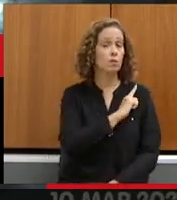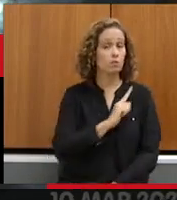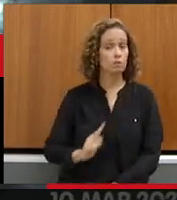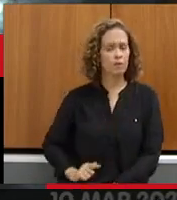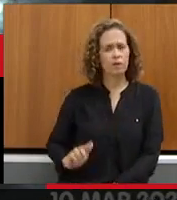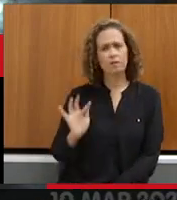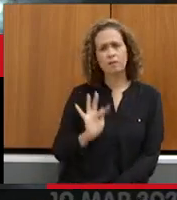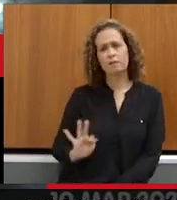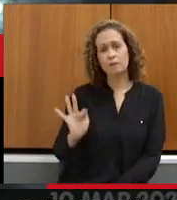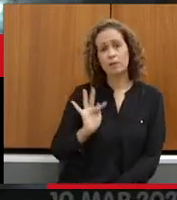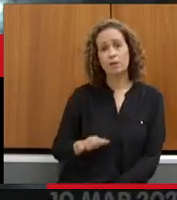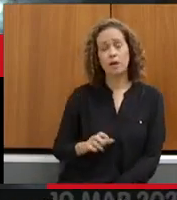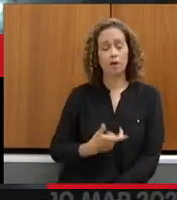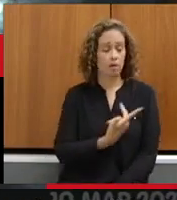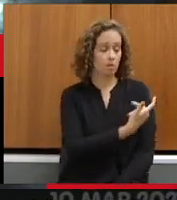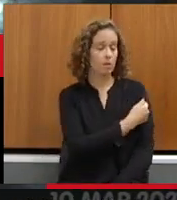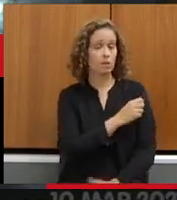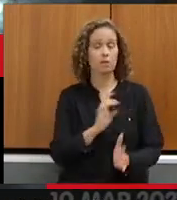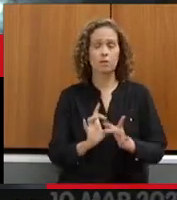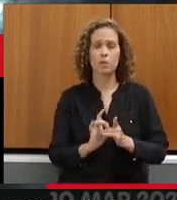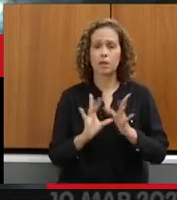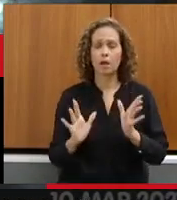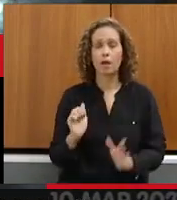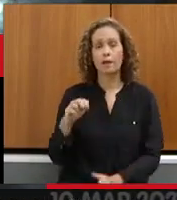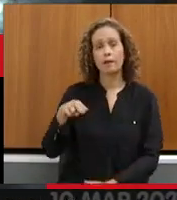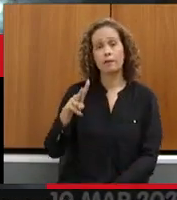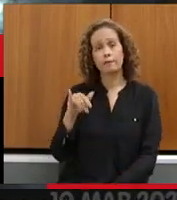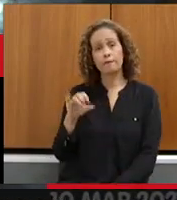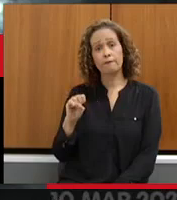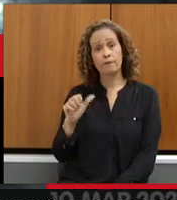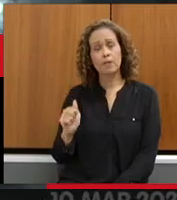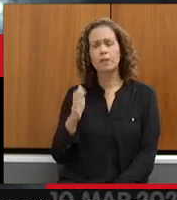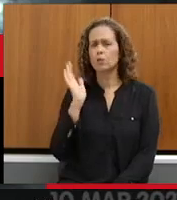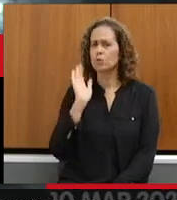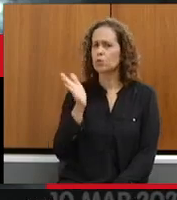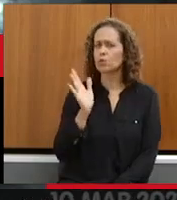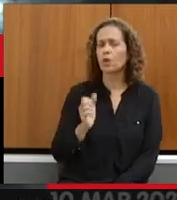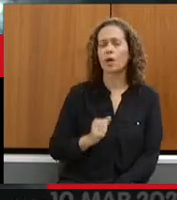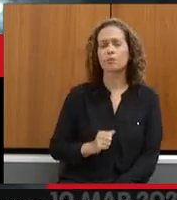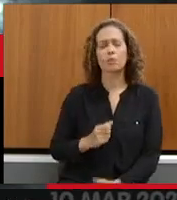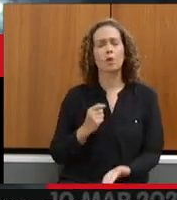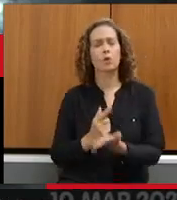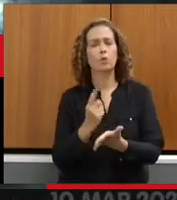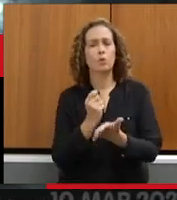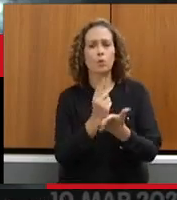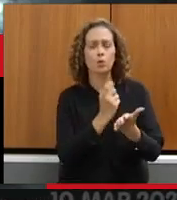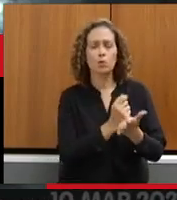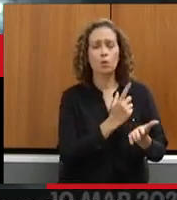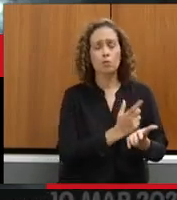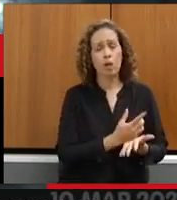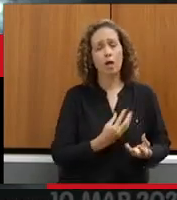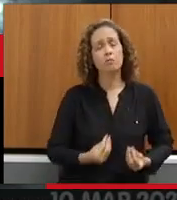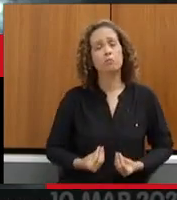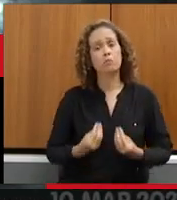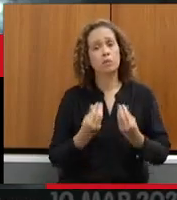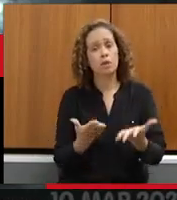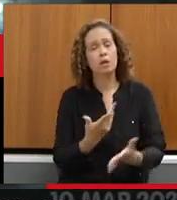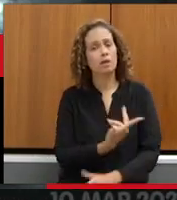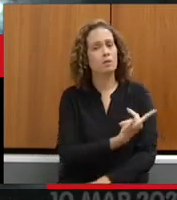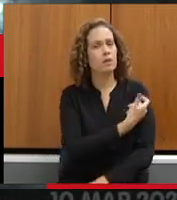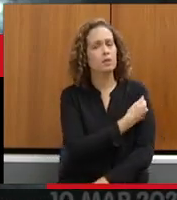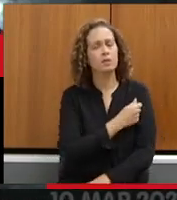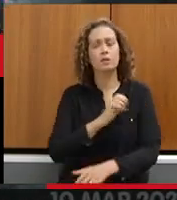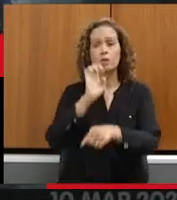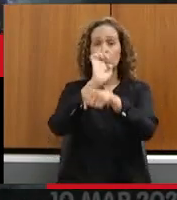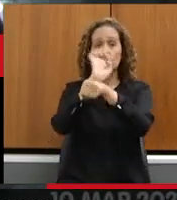assim que as vacinas foram liberados pela Anvisa se mobilizou para comprar disponibilizar e distribuir as vacinas